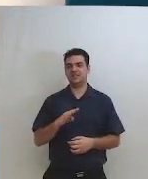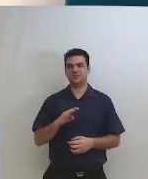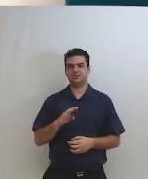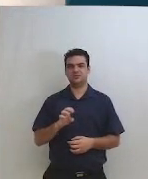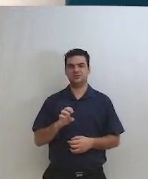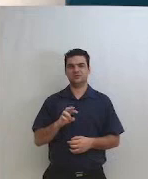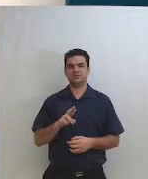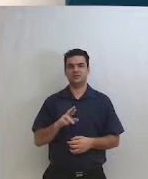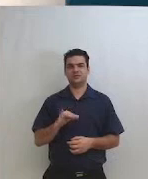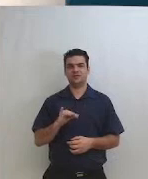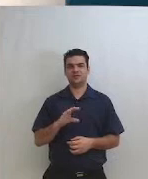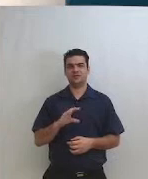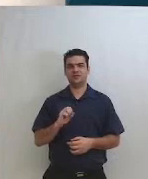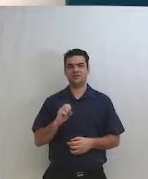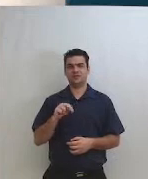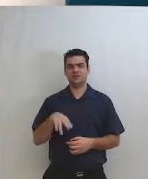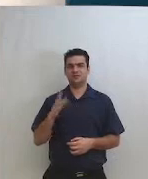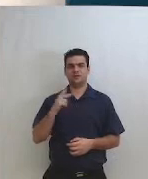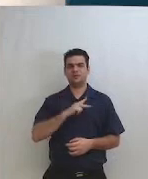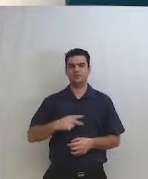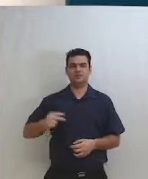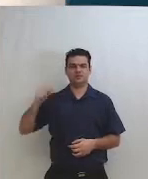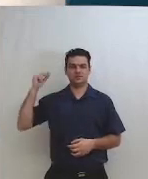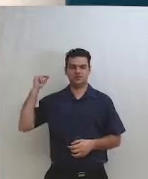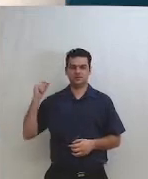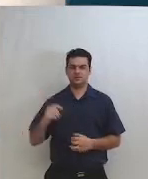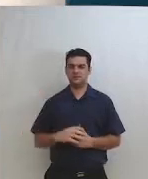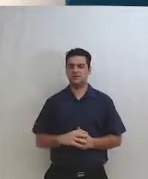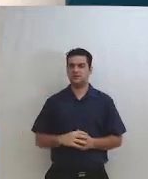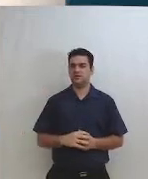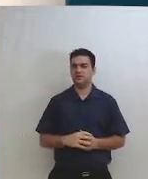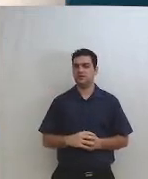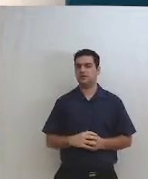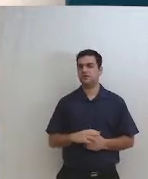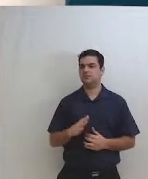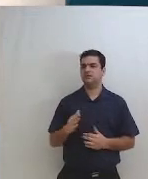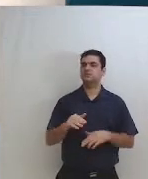na presidência da turma convocada do TJSP.